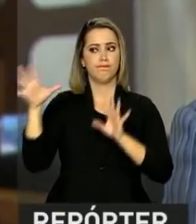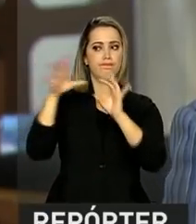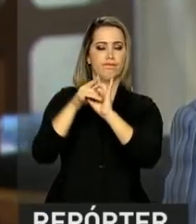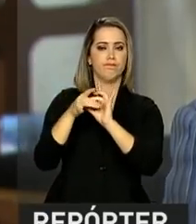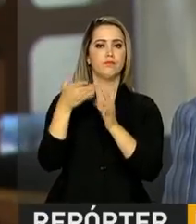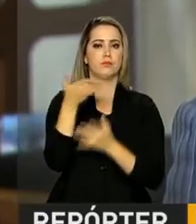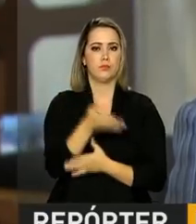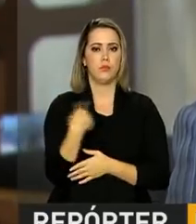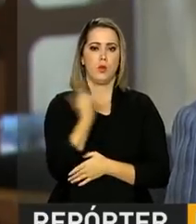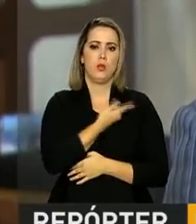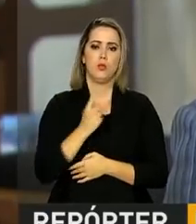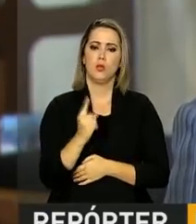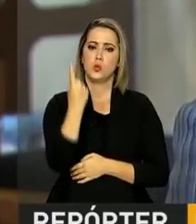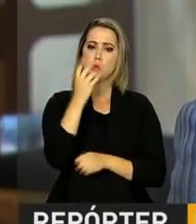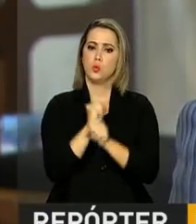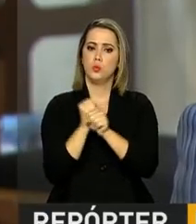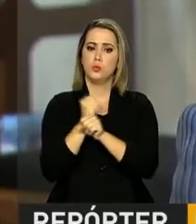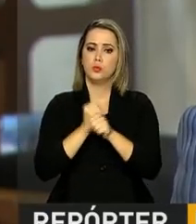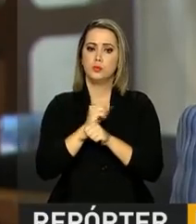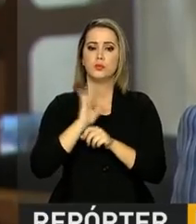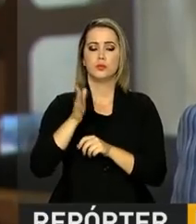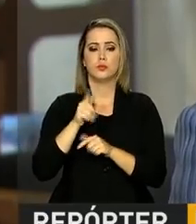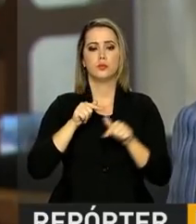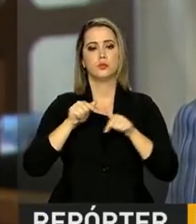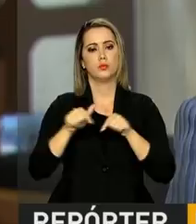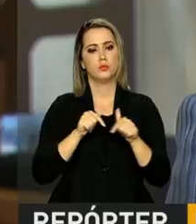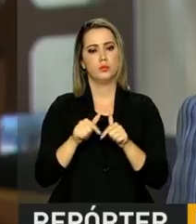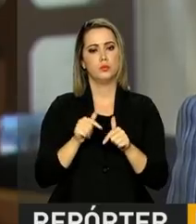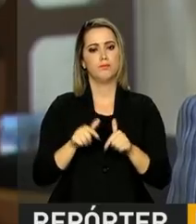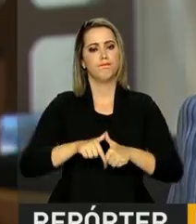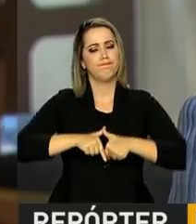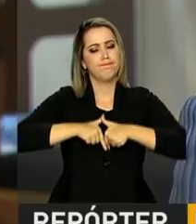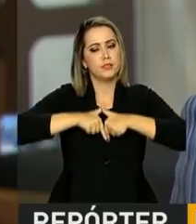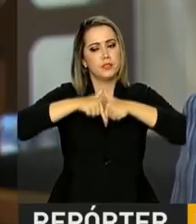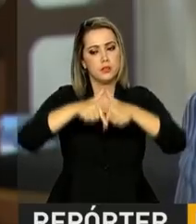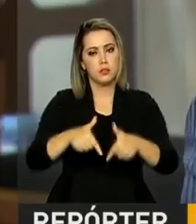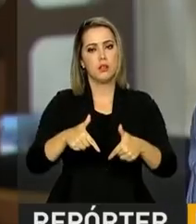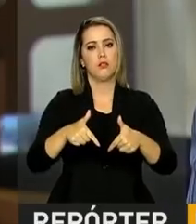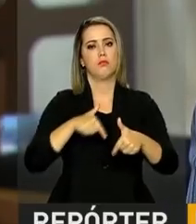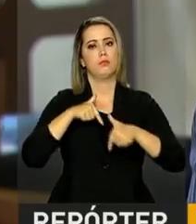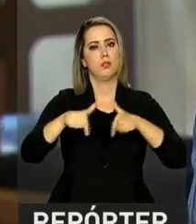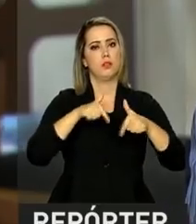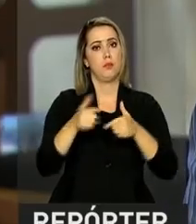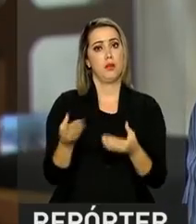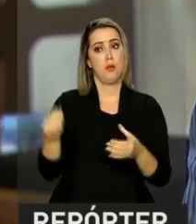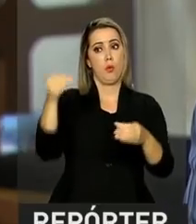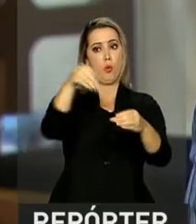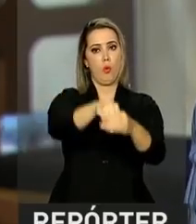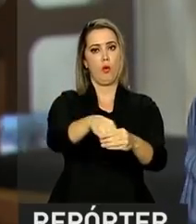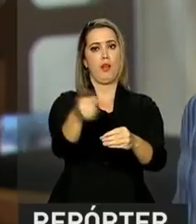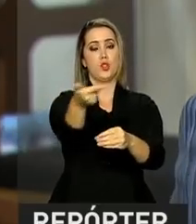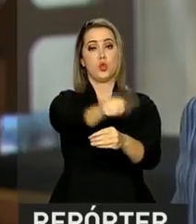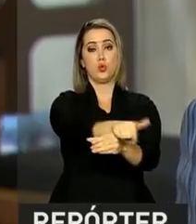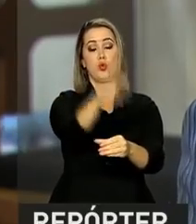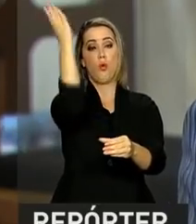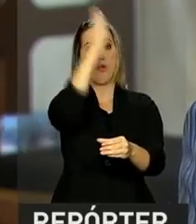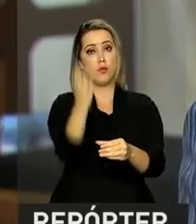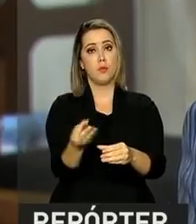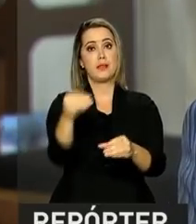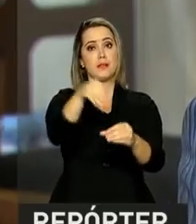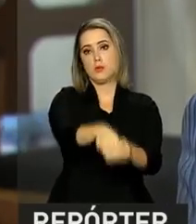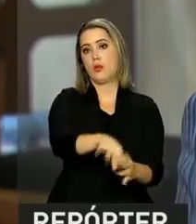nesse um ano trabalhando intensamente para reinserir o Brasil no cenário